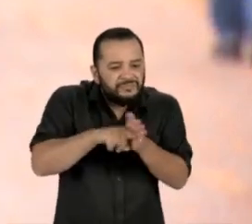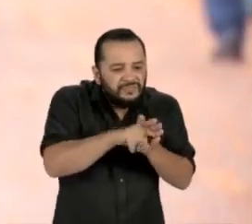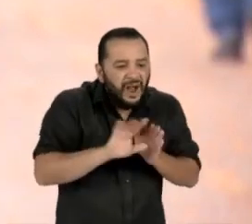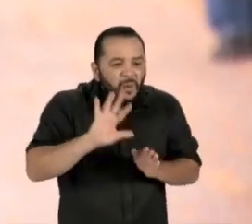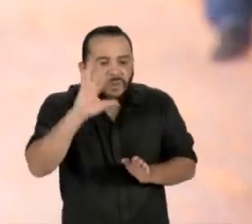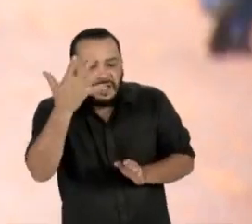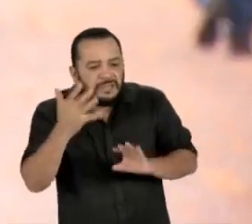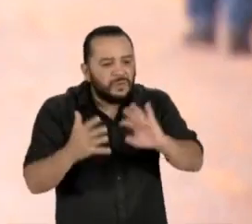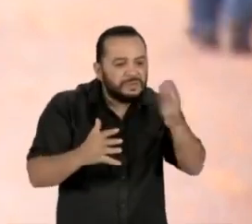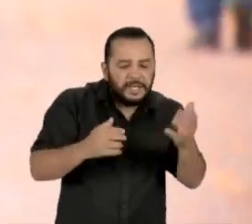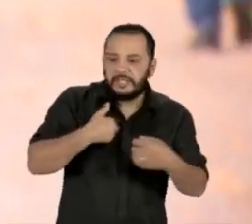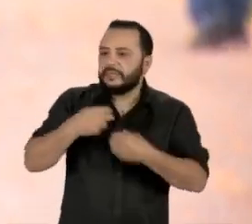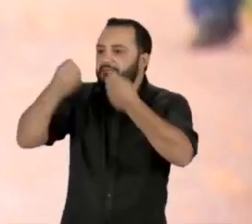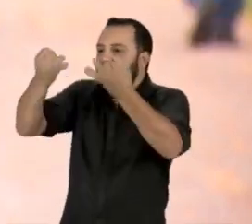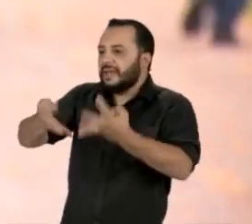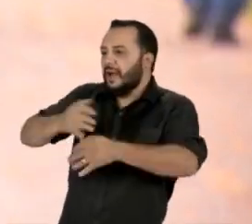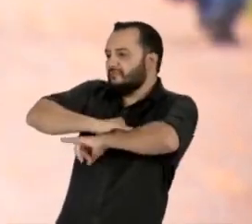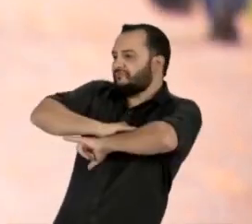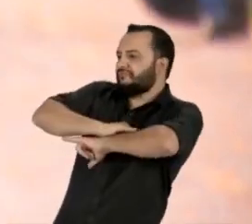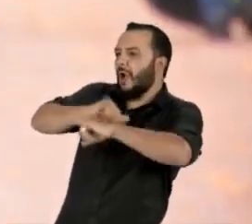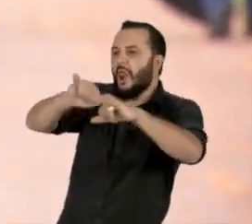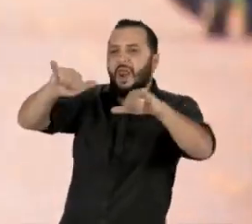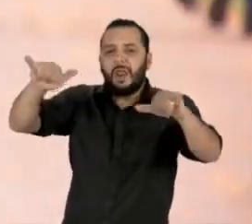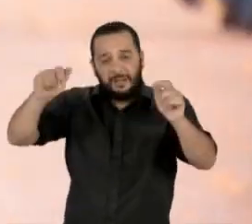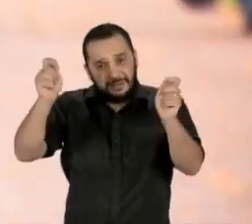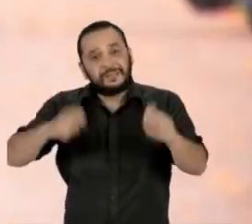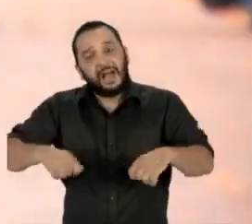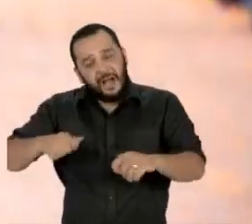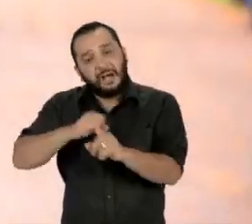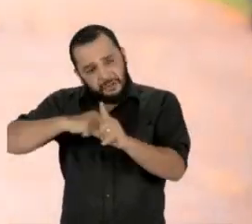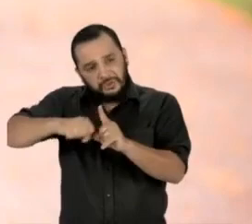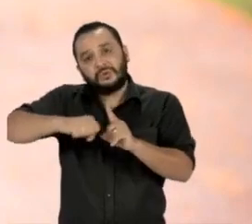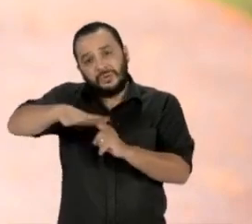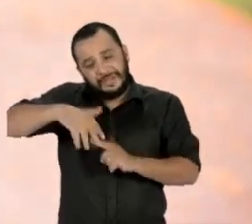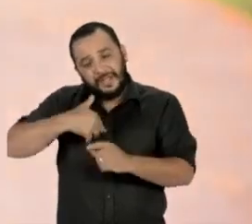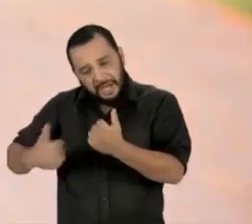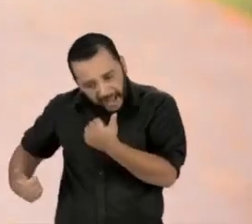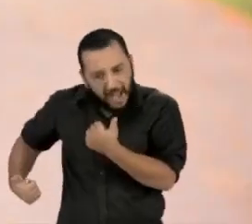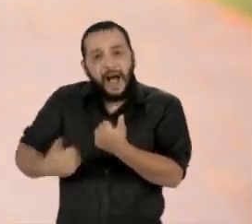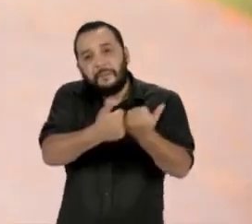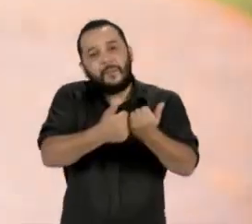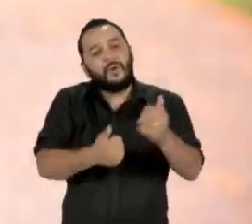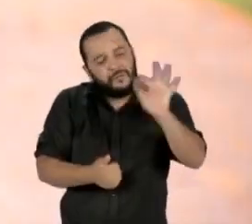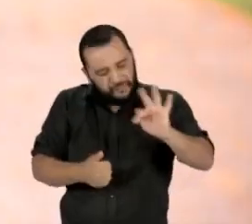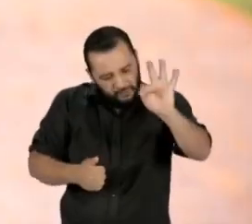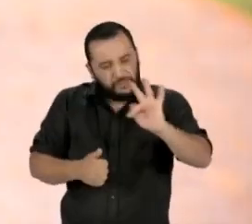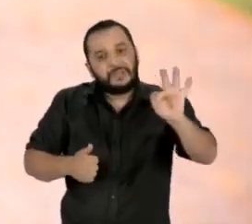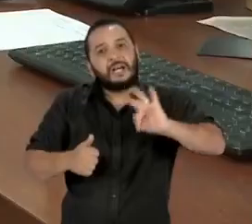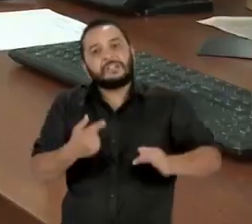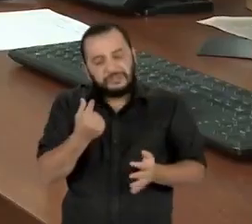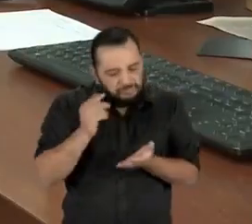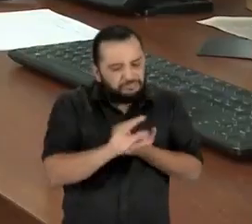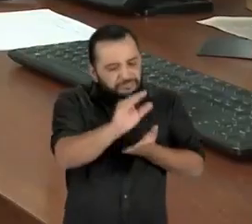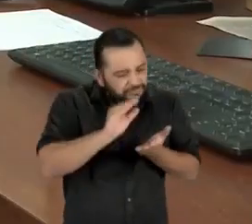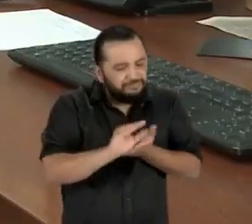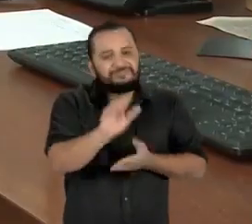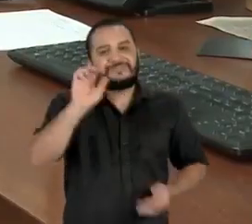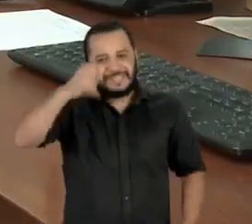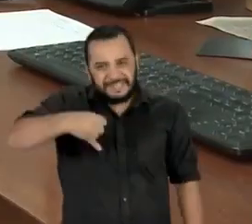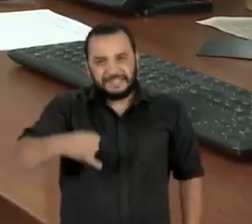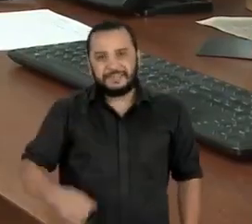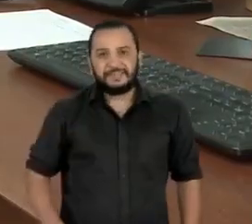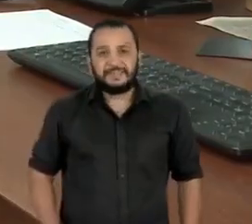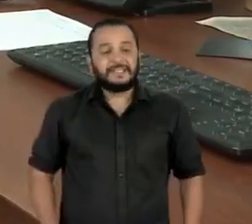cientistas acreditam que vão conseguir o apoio da sociedade para a continuidade dos investimentos no futuro. A ciência hoje